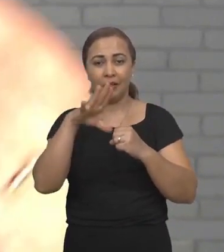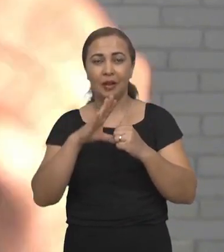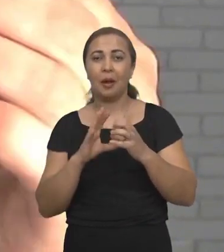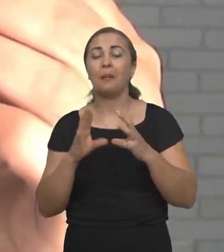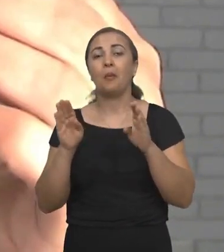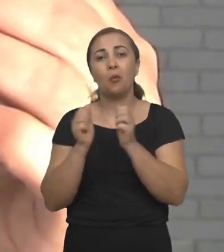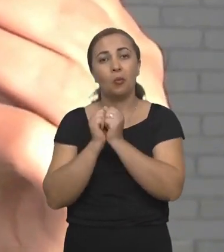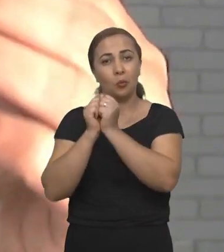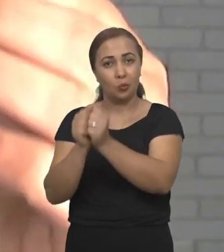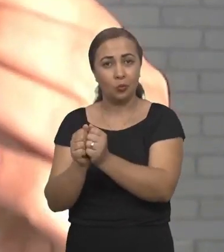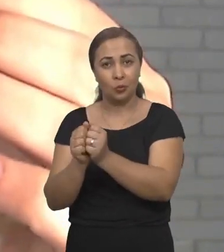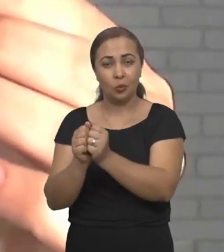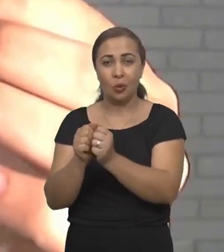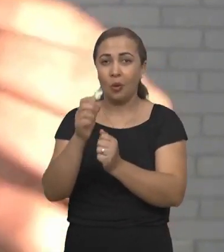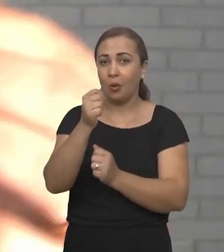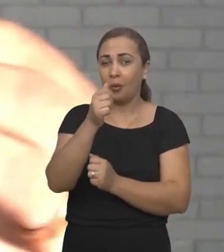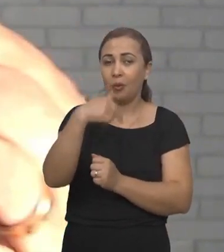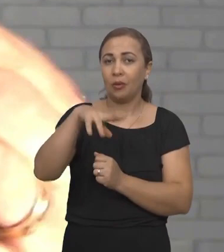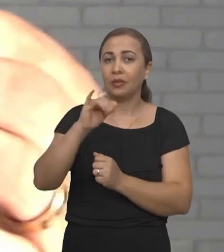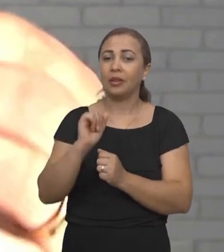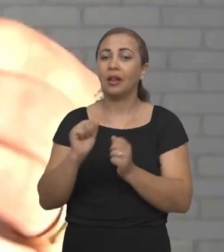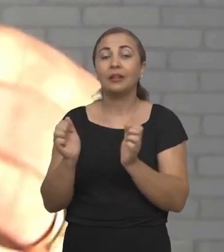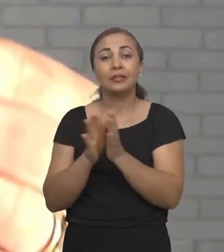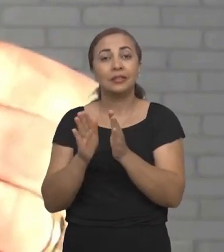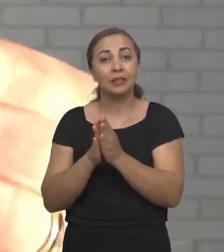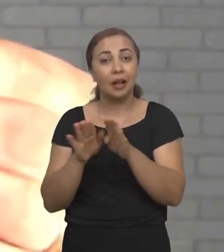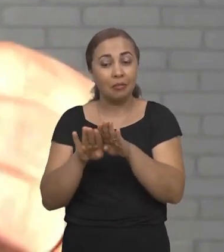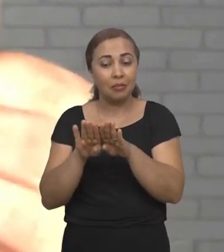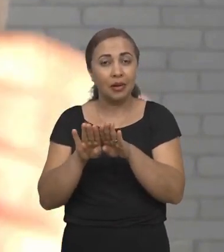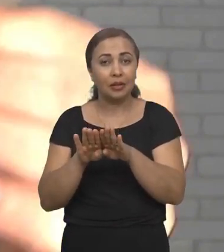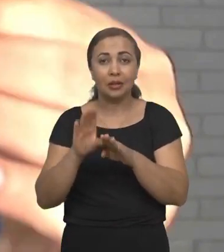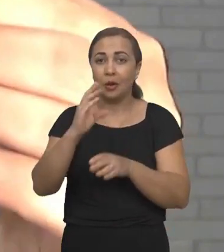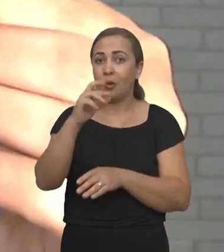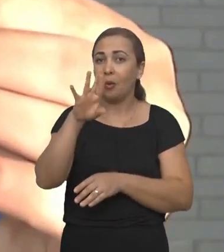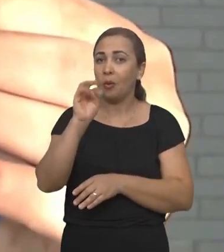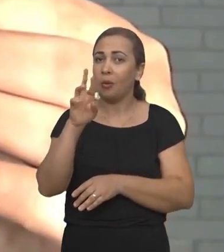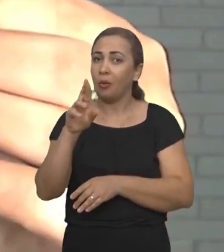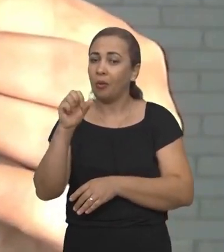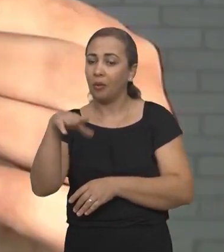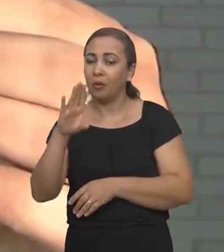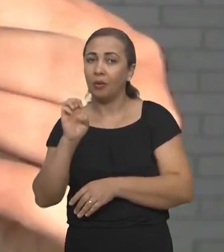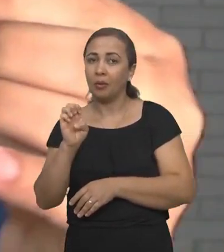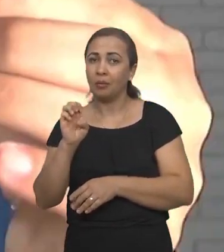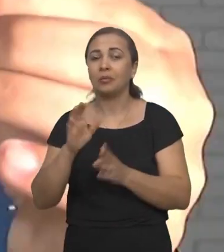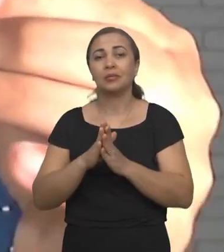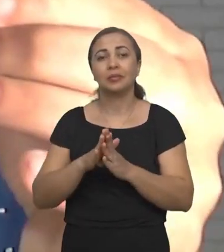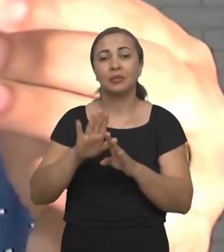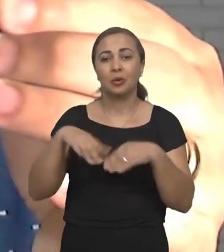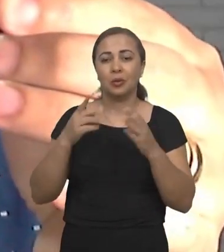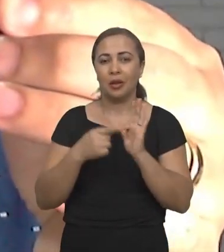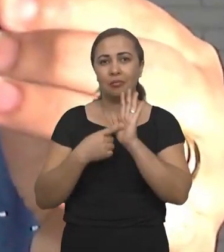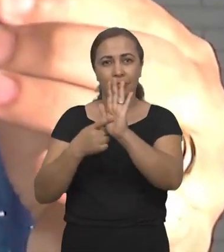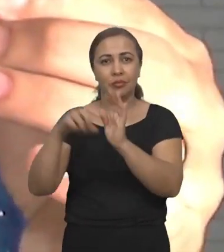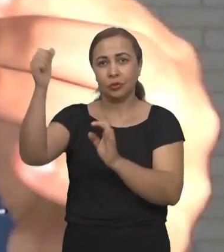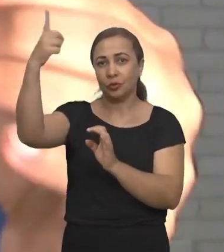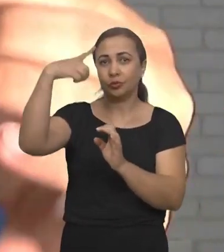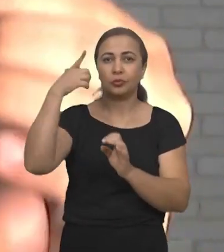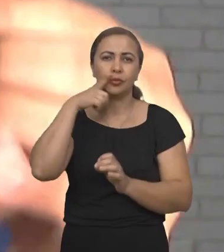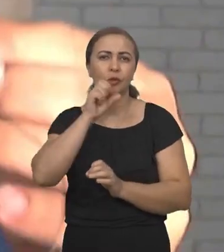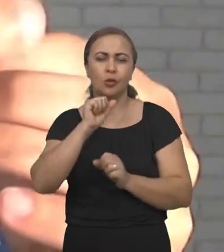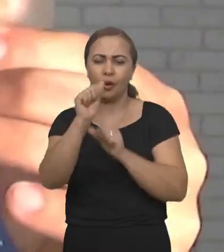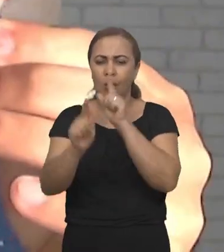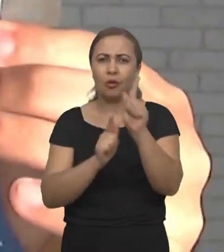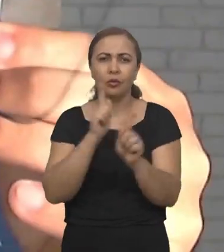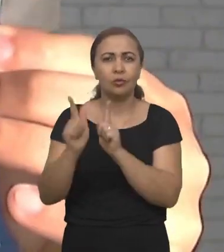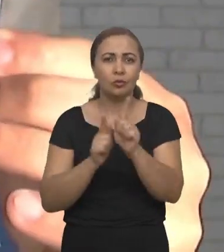ao bloco revestido quase cristalino e a um bloco de cobre. Quando eu coloco isso ao sol, eu